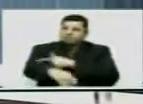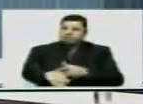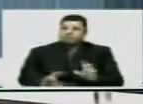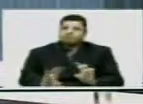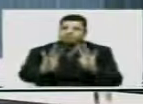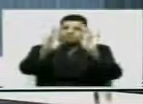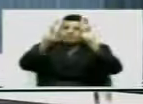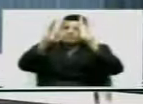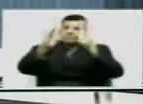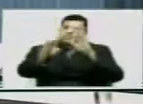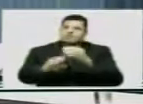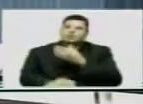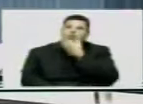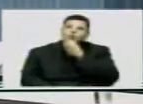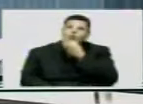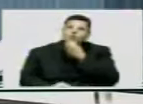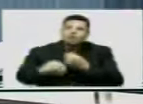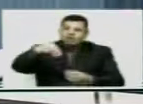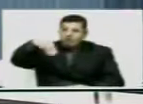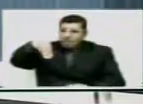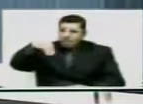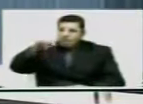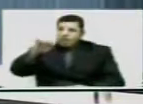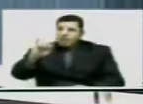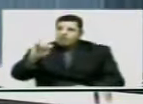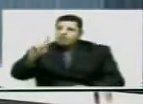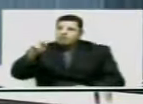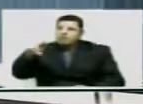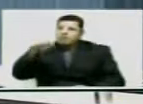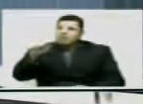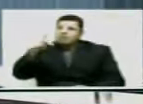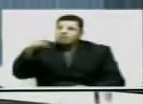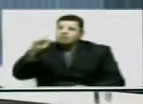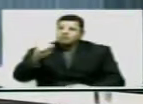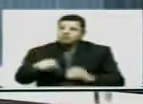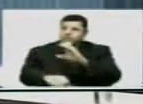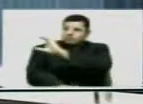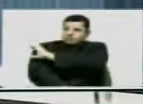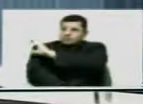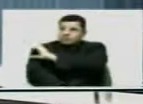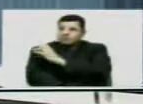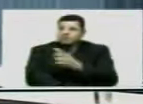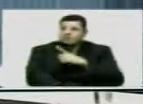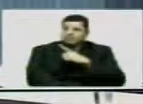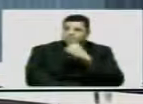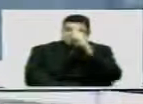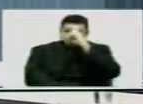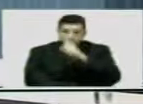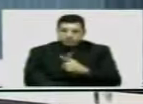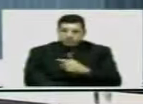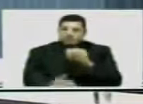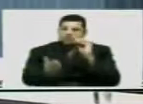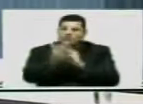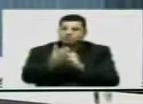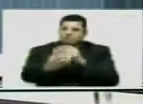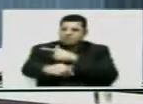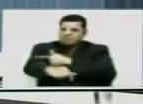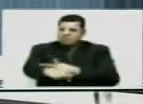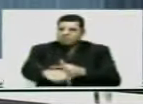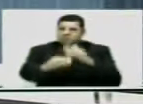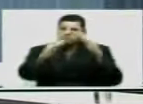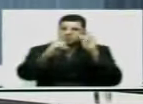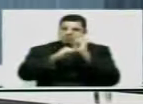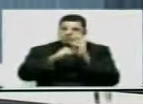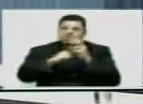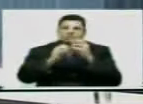especial ao senhor Miguel Capobiano, coordenador da unidade gestora da Copa, que tem uma atitude desrespeitosa com esta